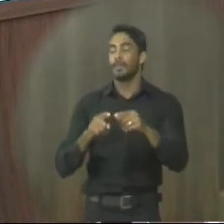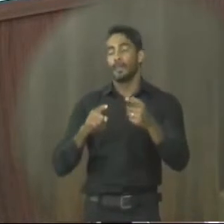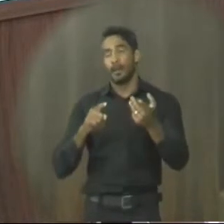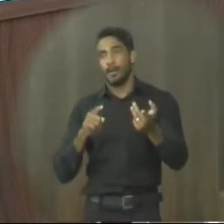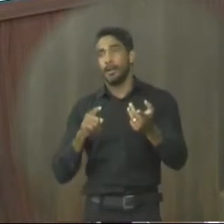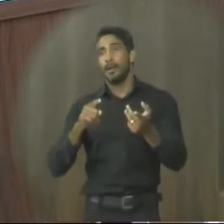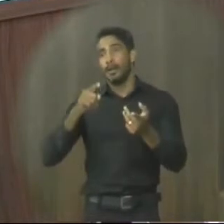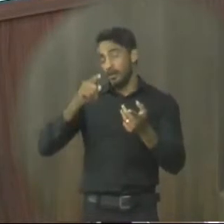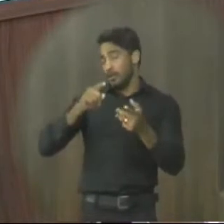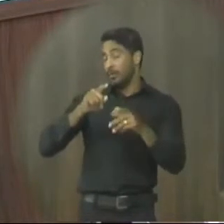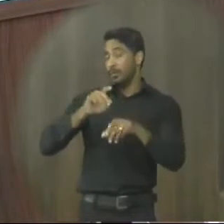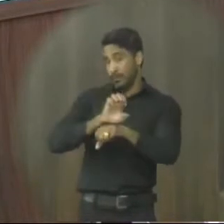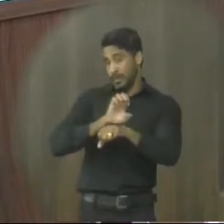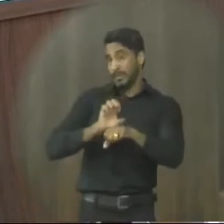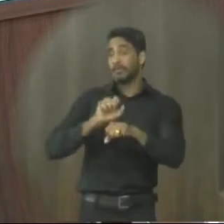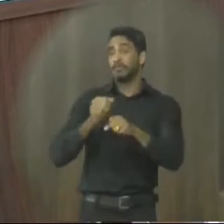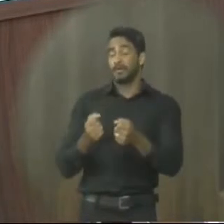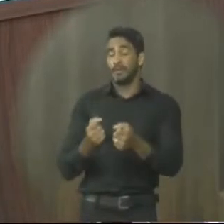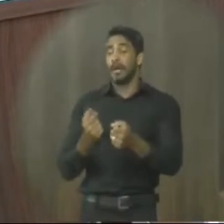num outro lugar,